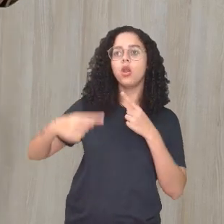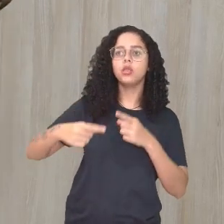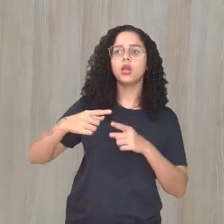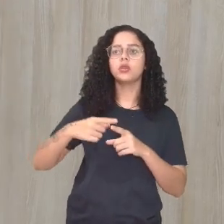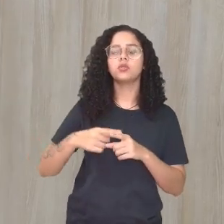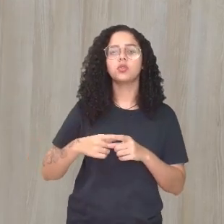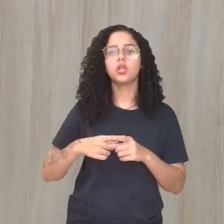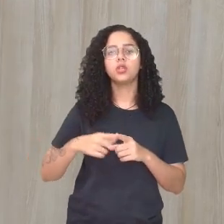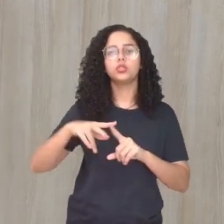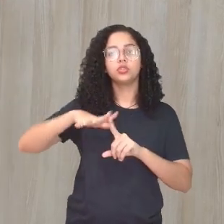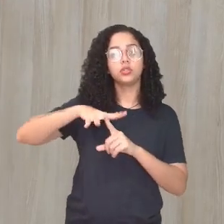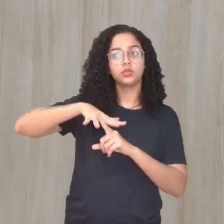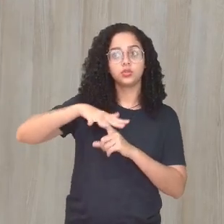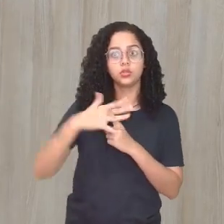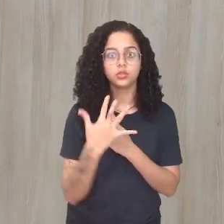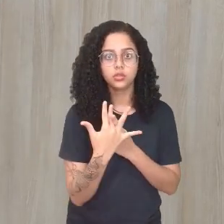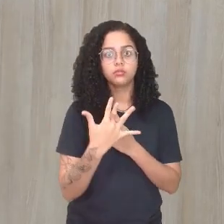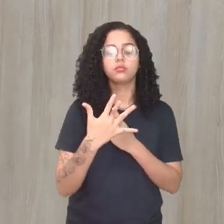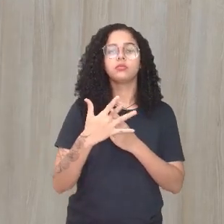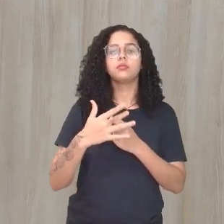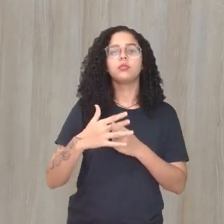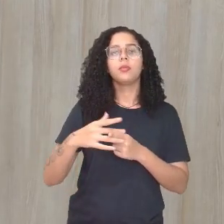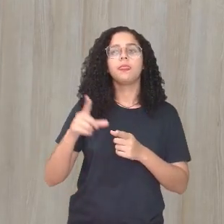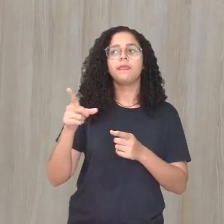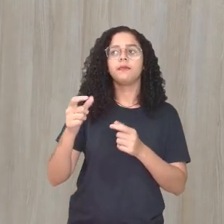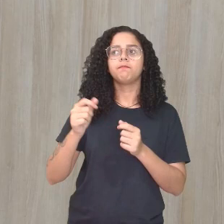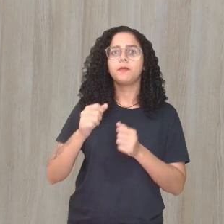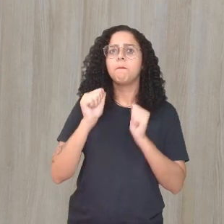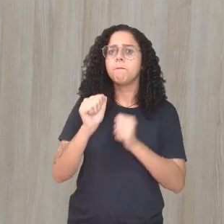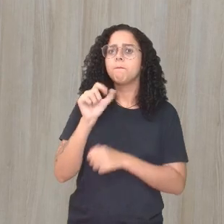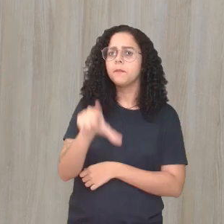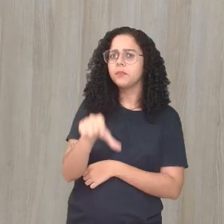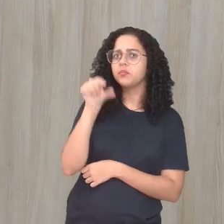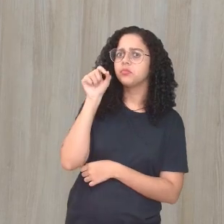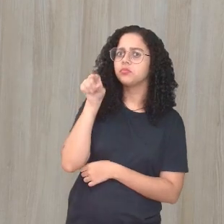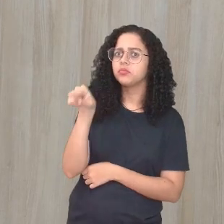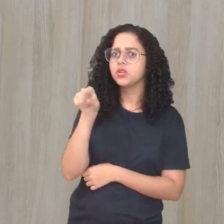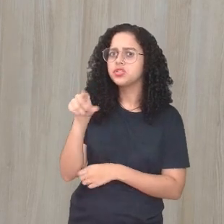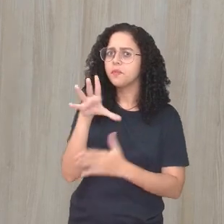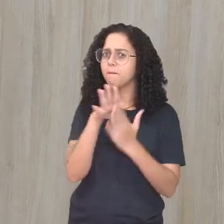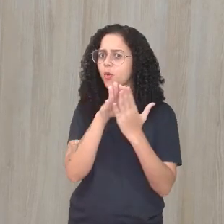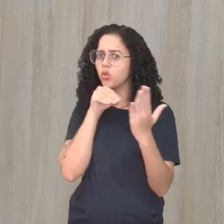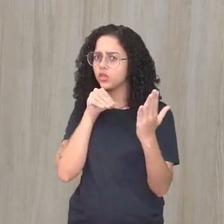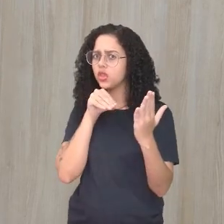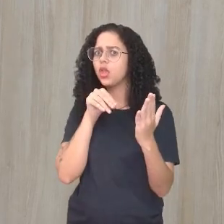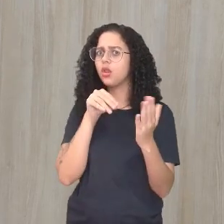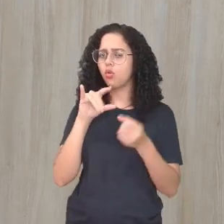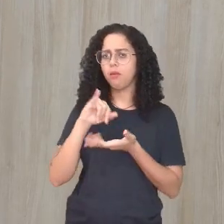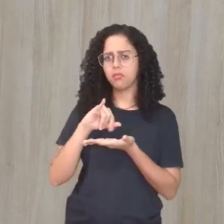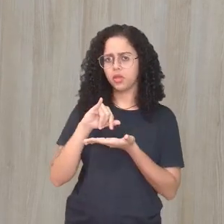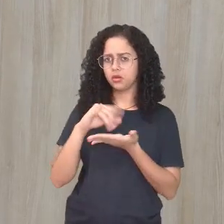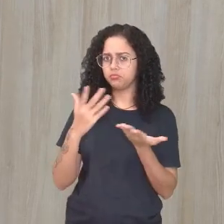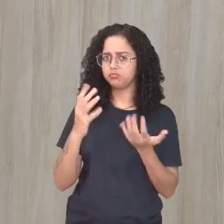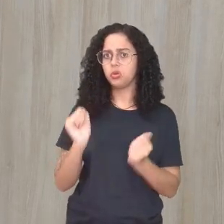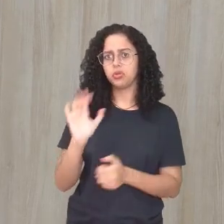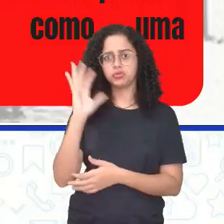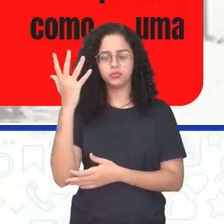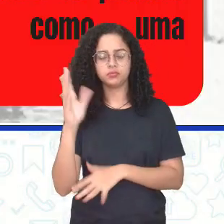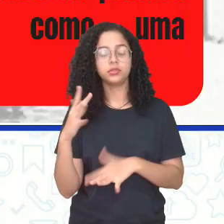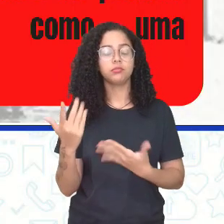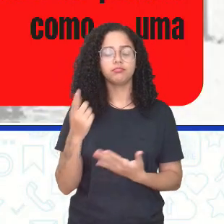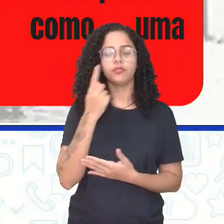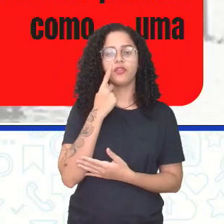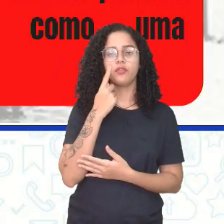tornar aí uma possibilidade de alternativa a esse modelo, né, capitalista. Porém, a gente vai